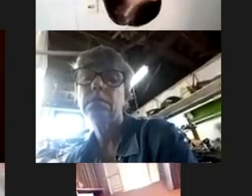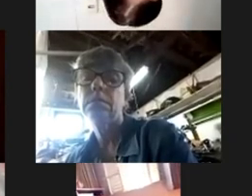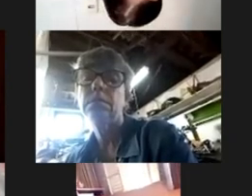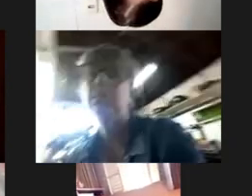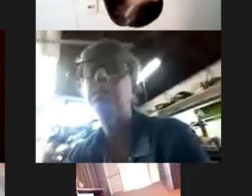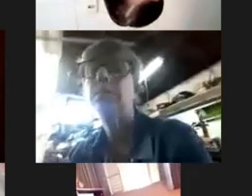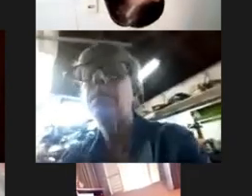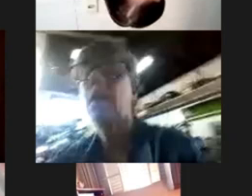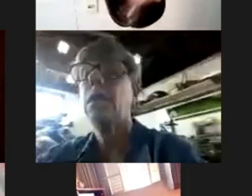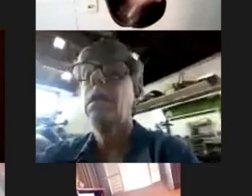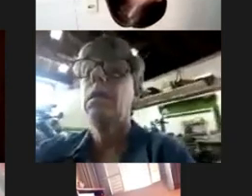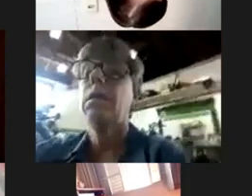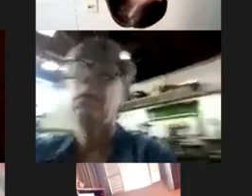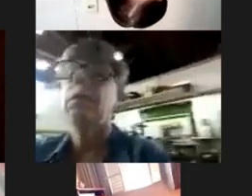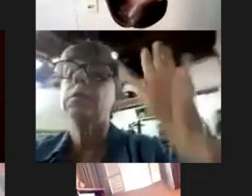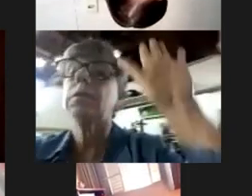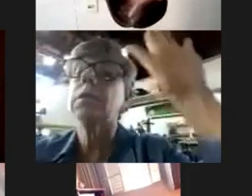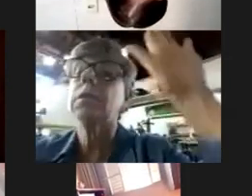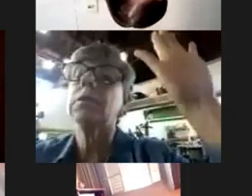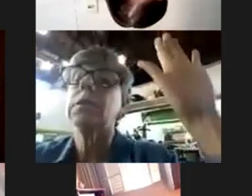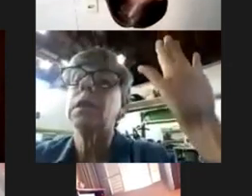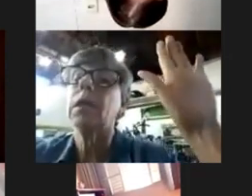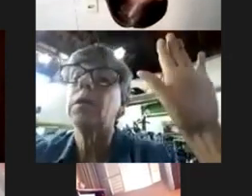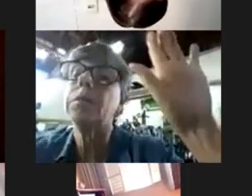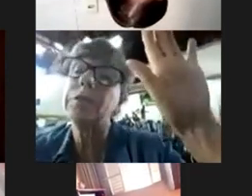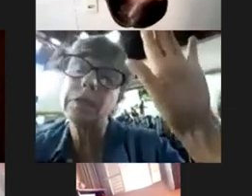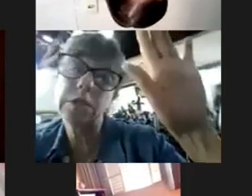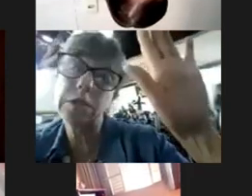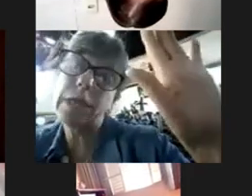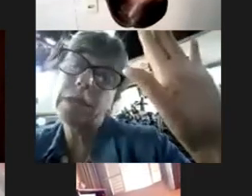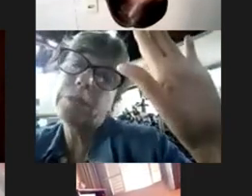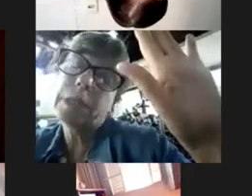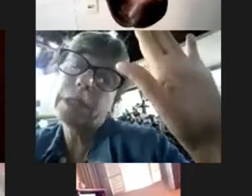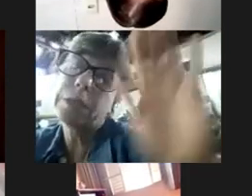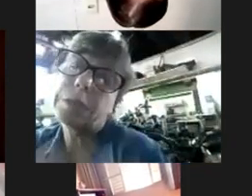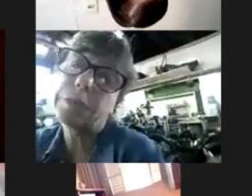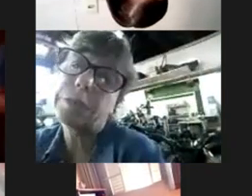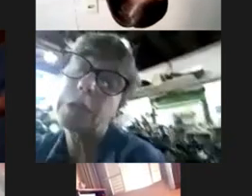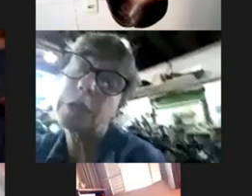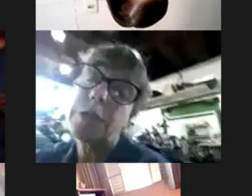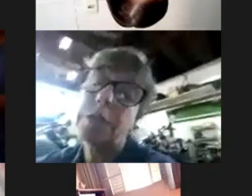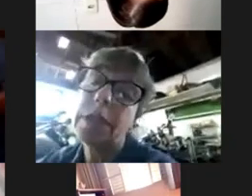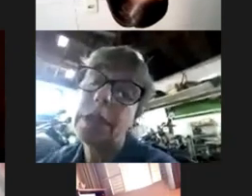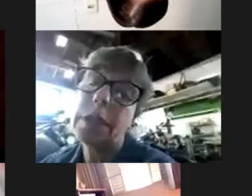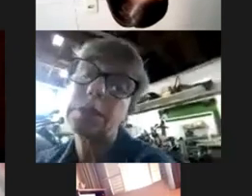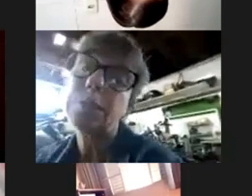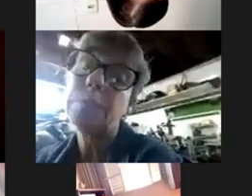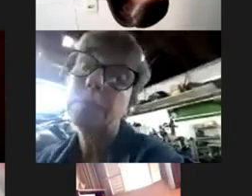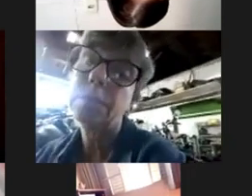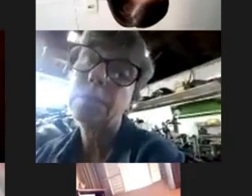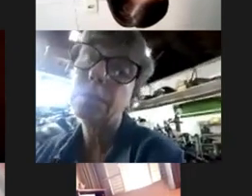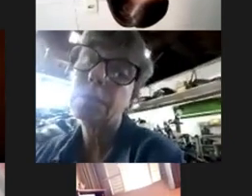seguir vocês, que eu estou só seguindo aluno, que tem muita gente que pede para mim seguir, mas eu tomei como critério de só seguir aluno